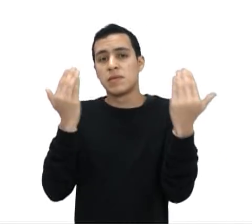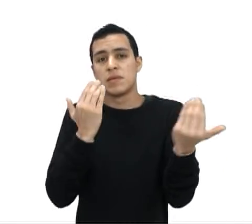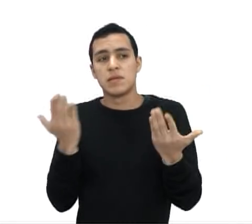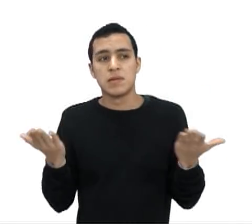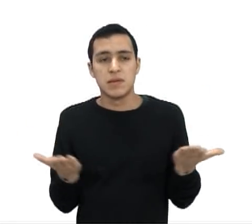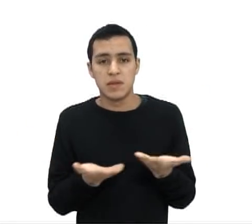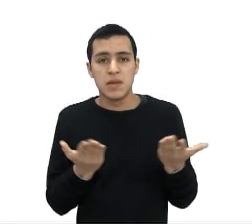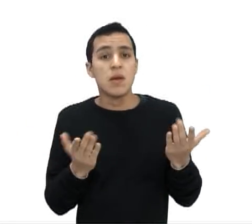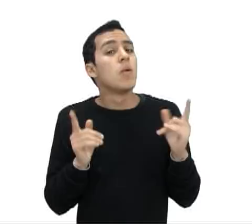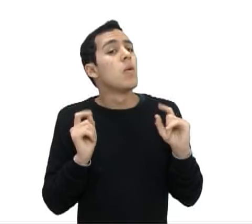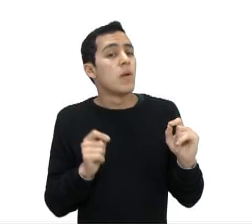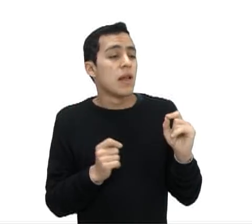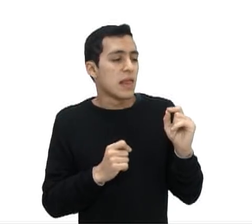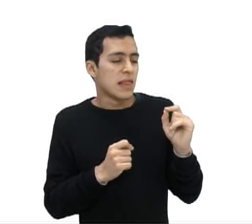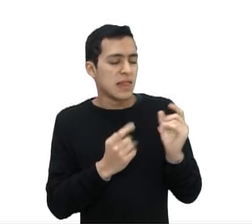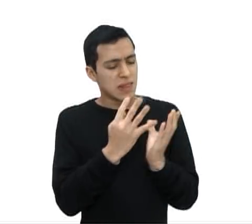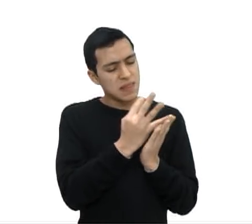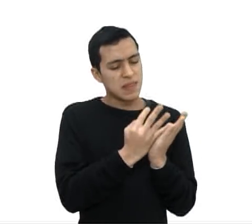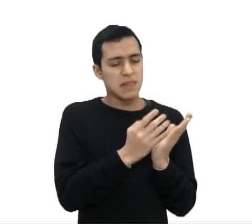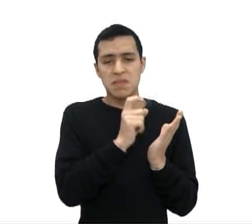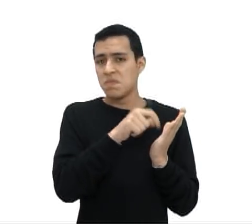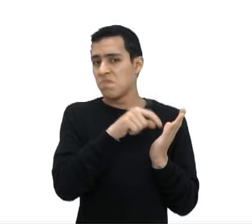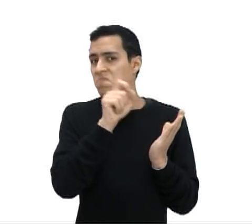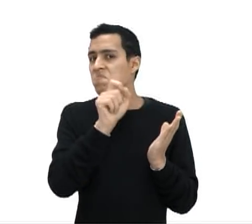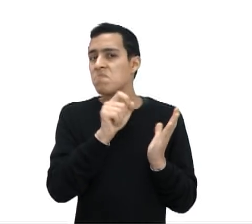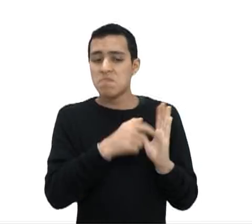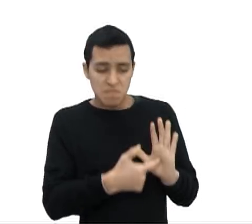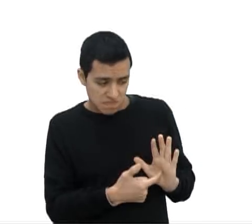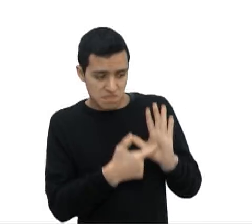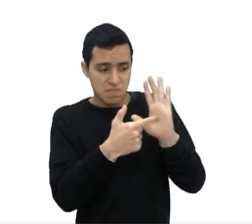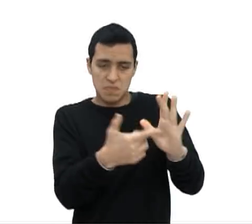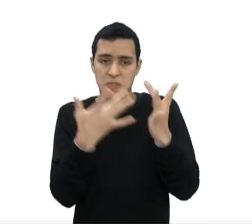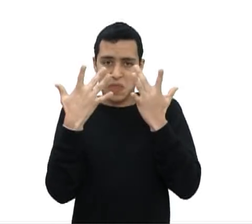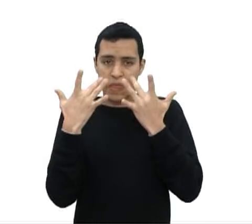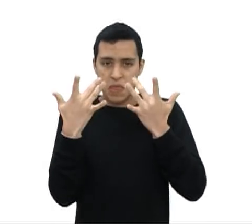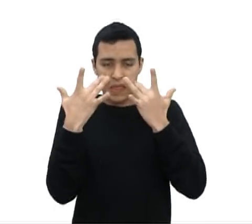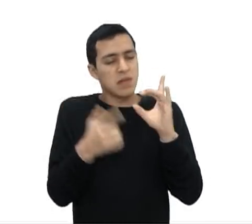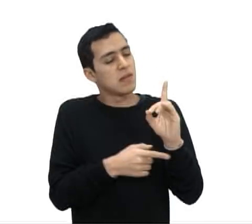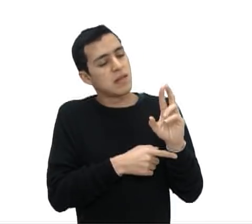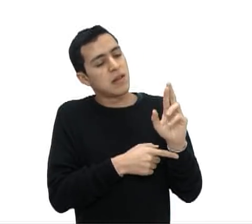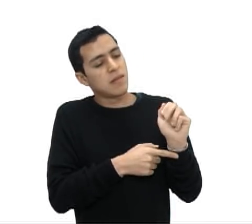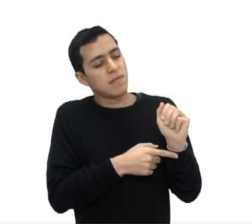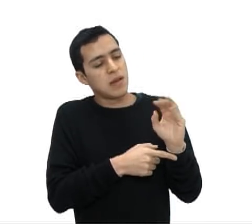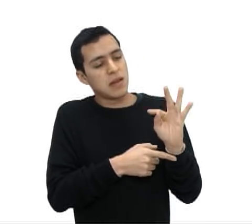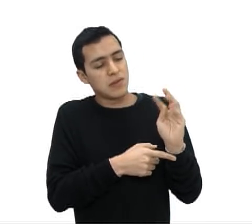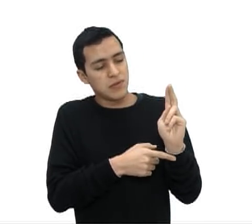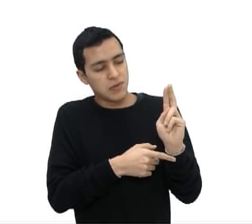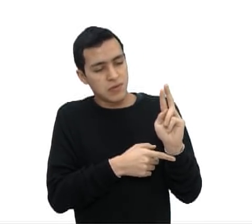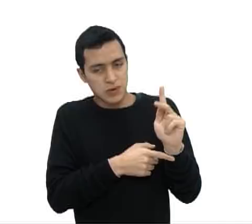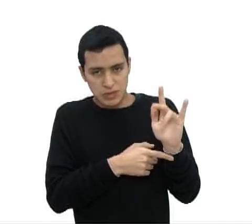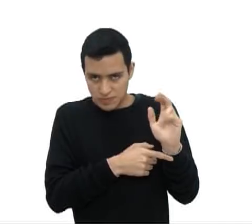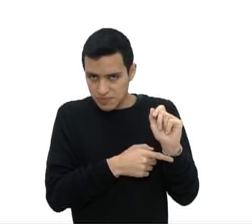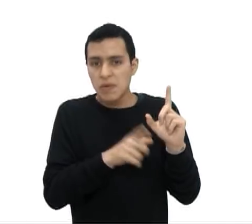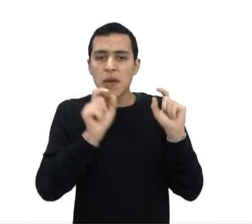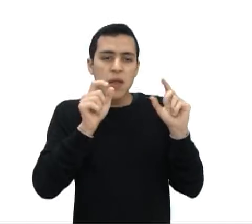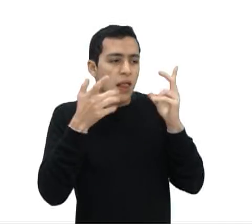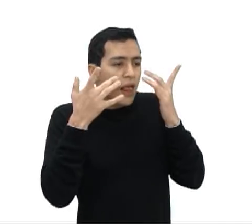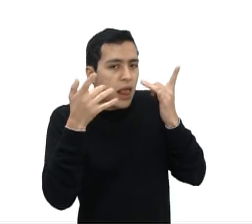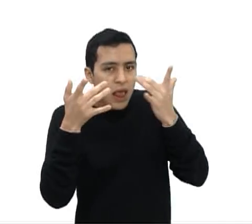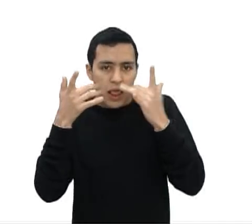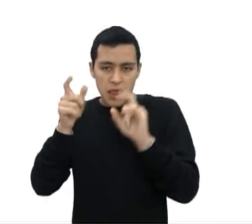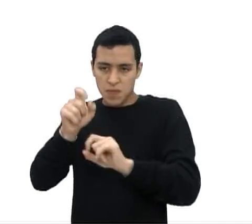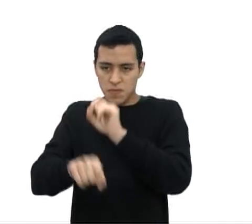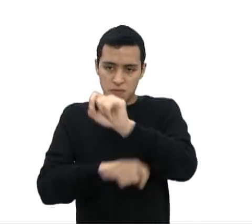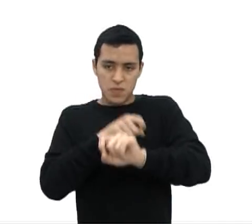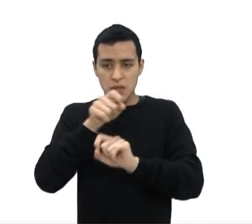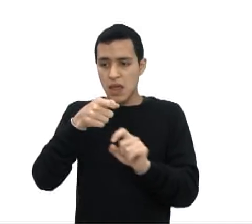ó, a dramaturgia é um texto elaborado para representação teatral, né, são as peças teatrais que são